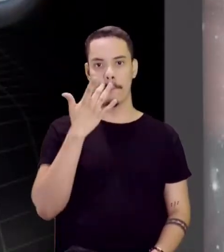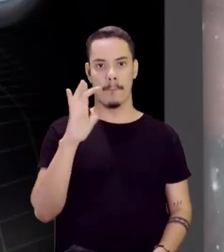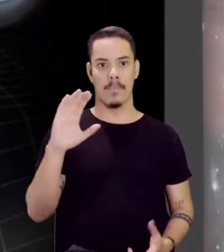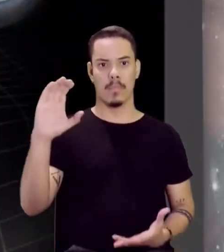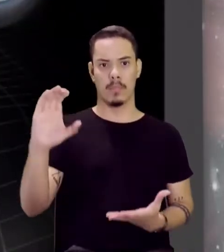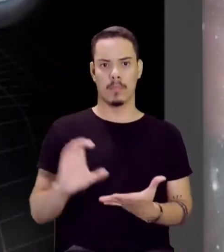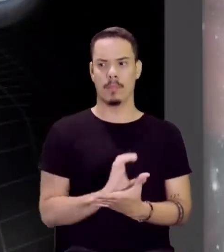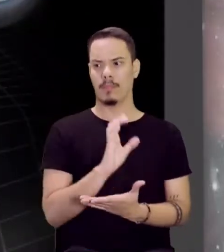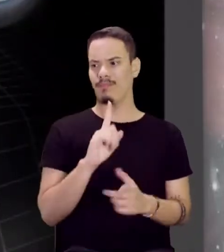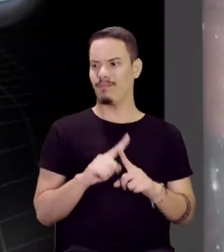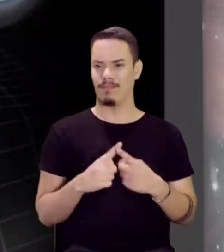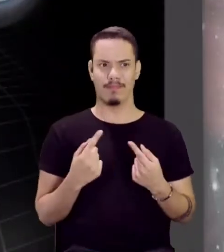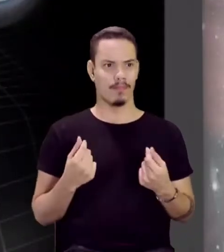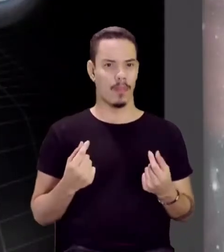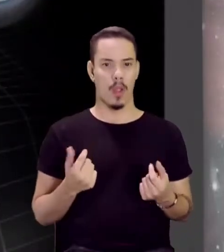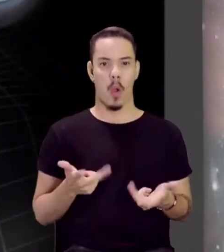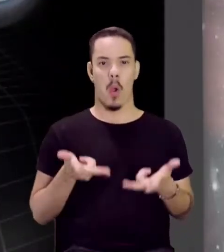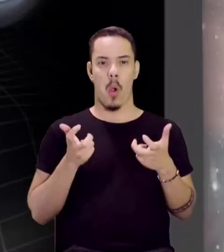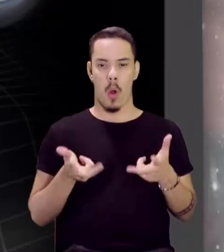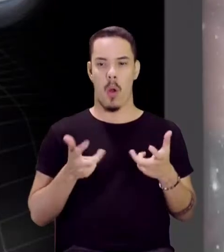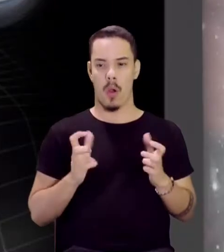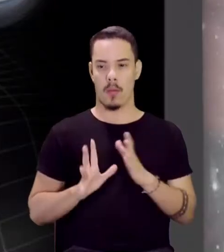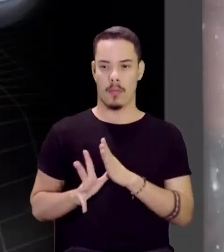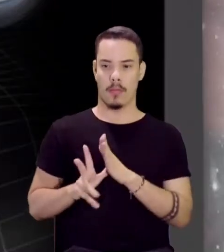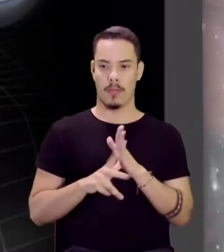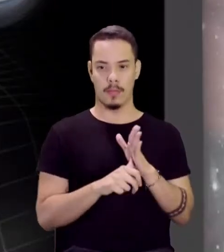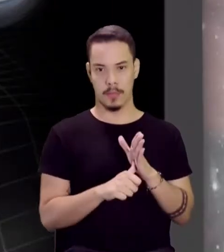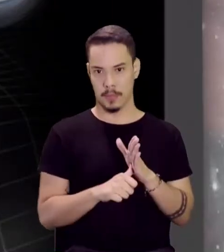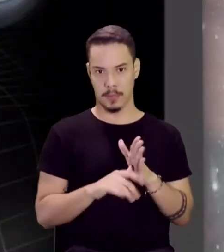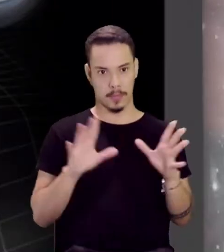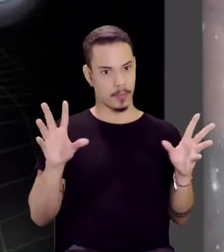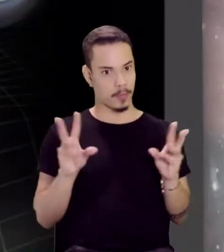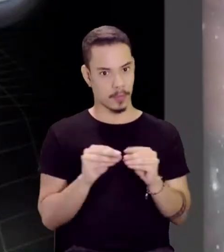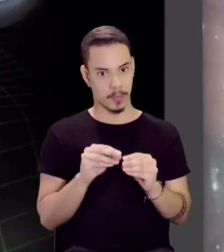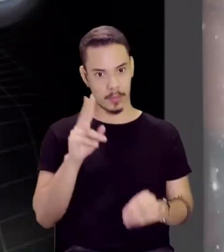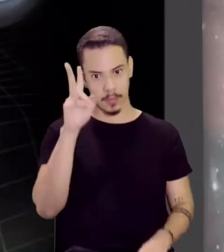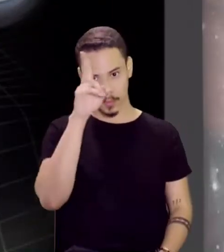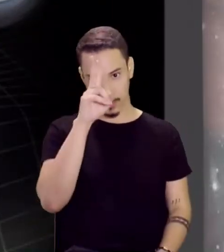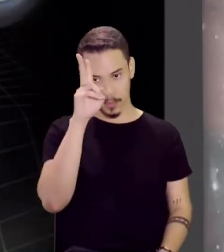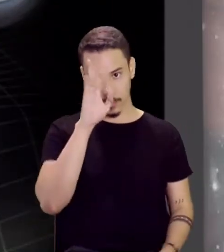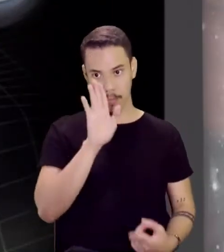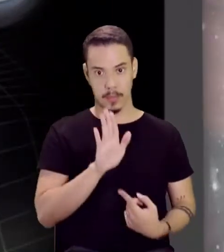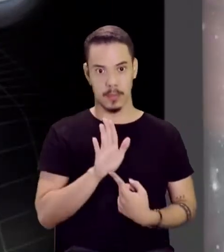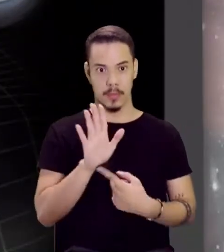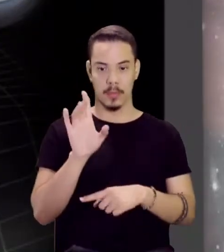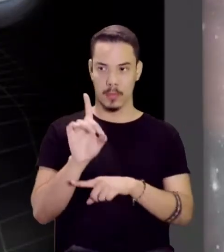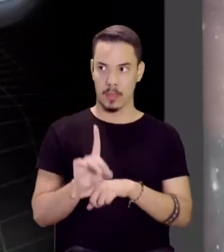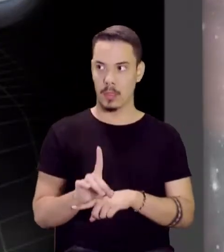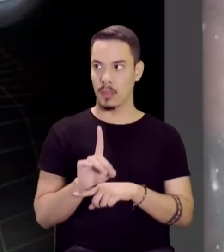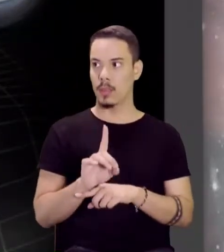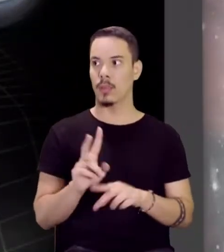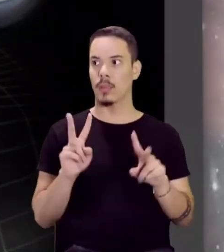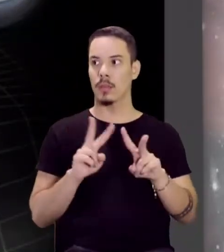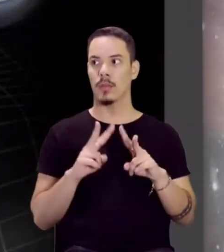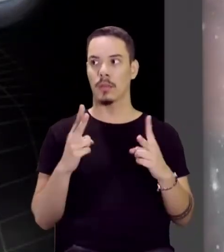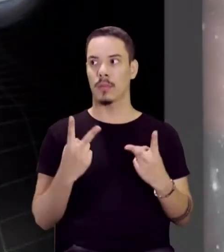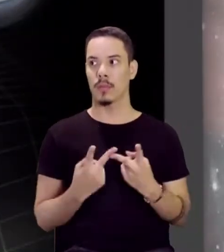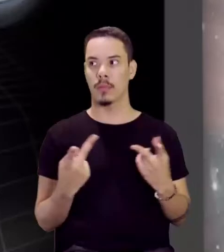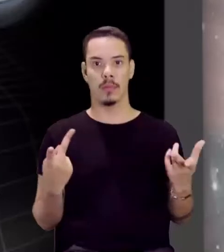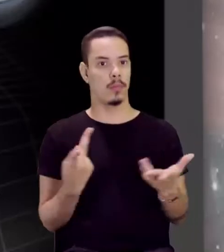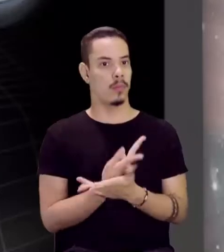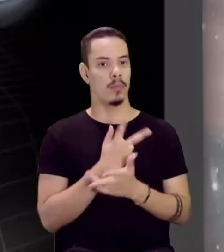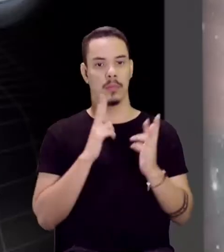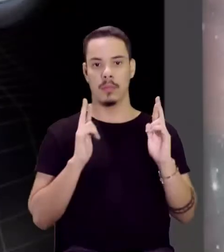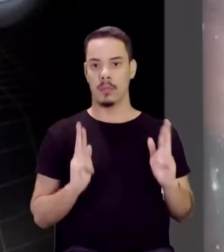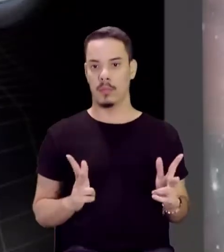mas aí como estava roubando do rei... Bom, essa é a história, então. Essa é a história. Mostrou, então, que a densidade, o tipo que os corpos, o volume que eles ocupam era diferente,